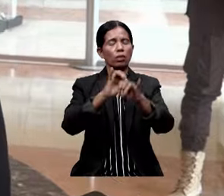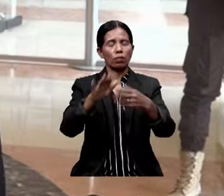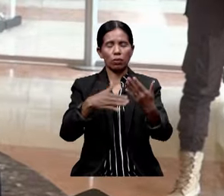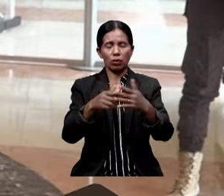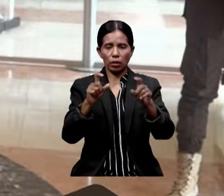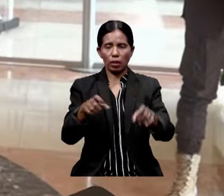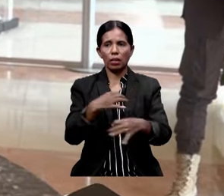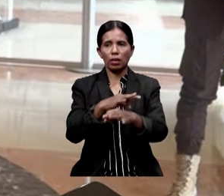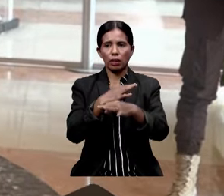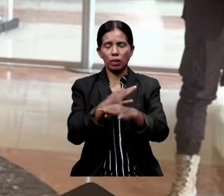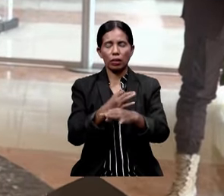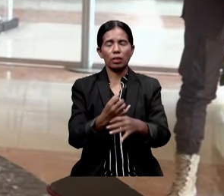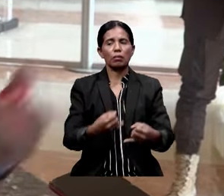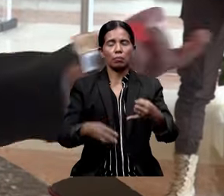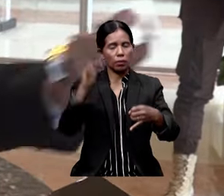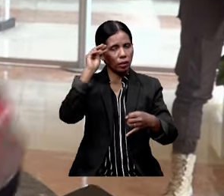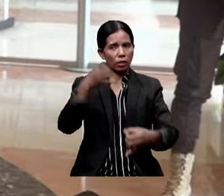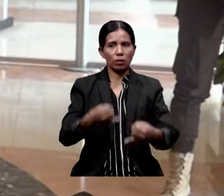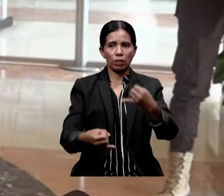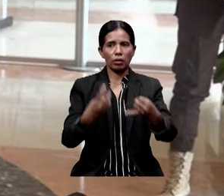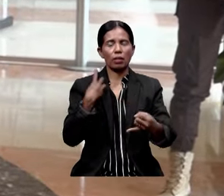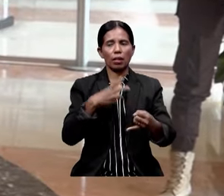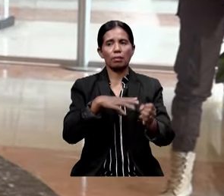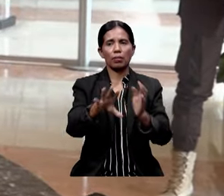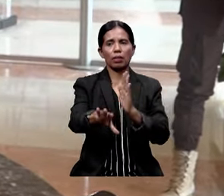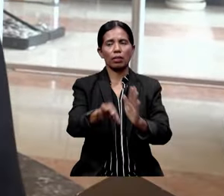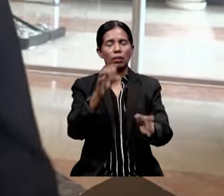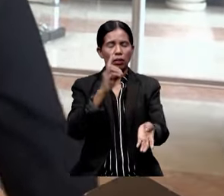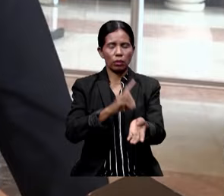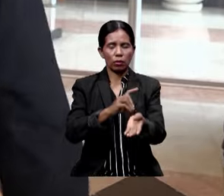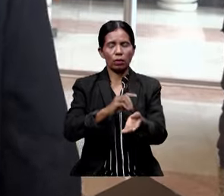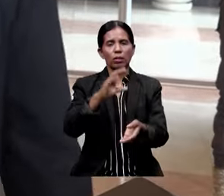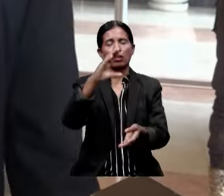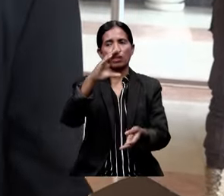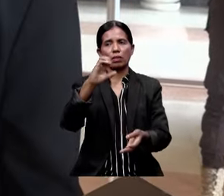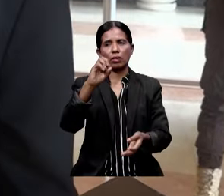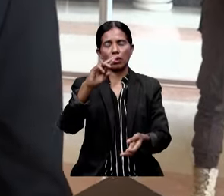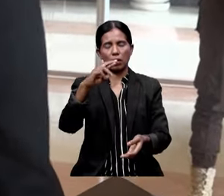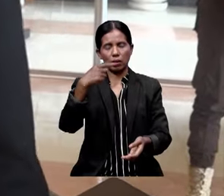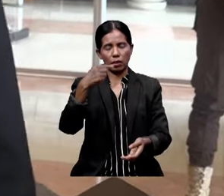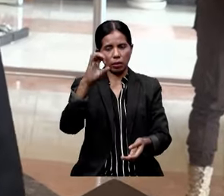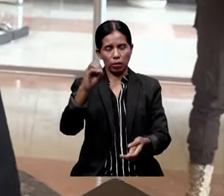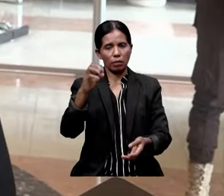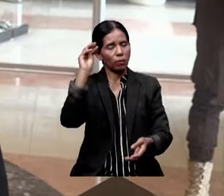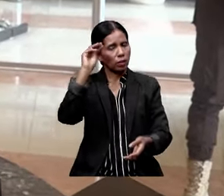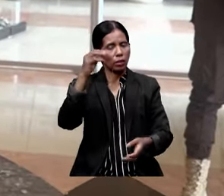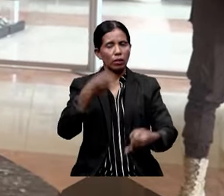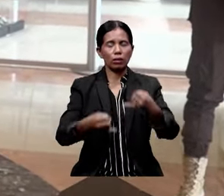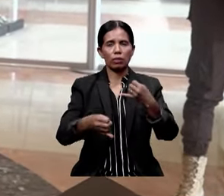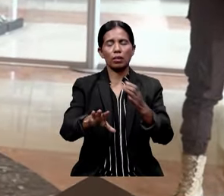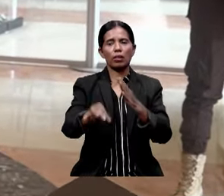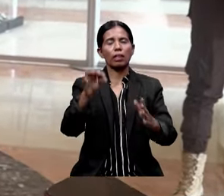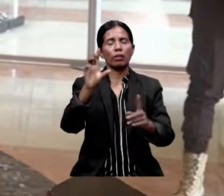mas justiça nenhuma tem a dia, nem a cama rile, doutor Sérgio. Dadão, né, Ministério da Justiça lidera o seu vice-ministro